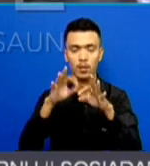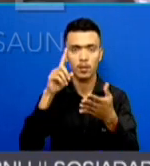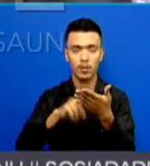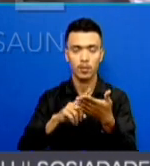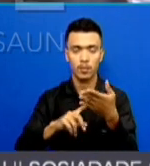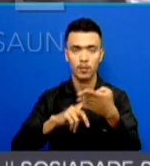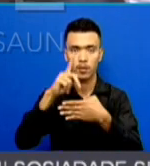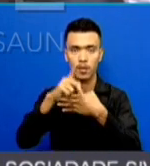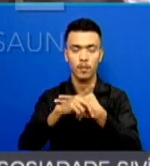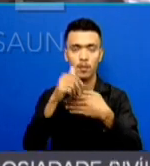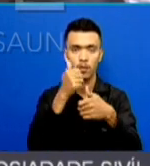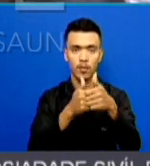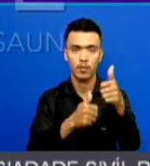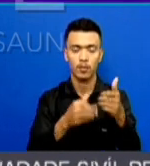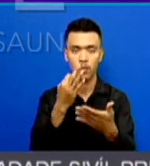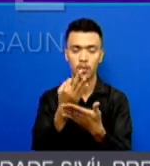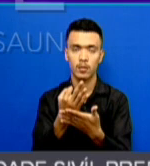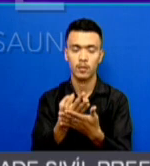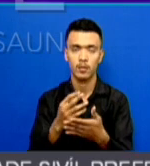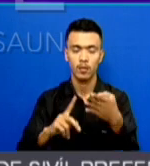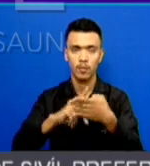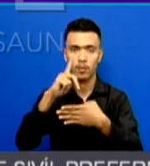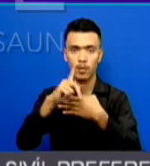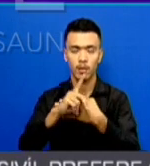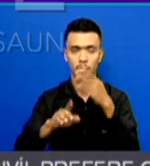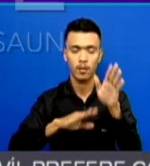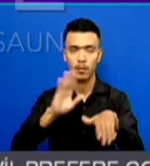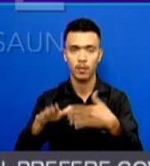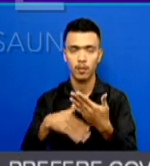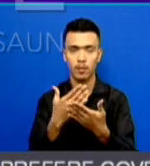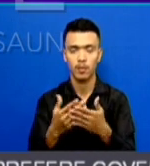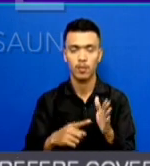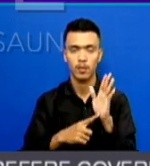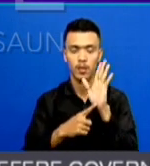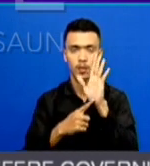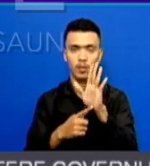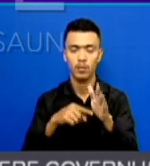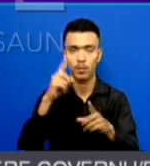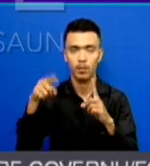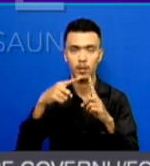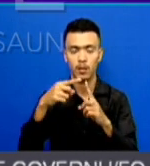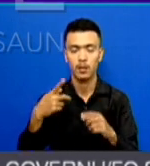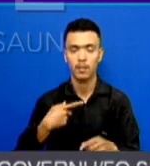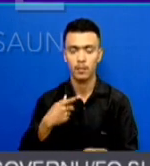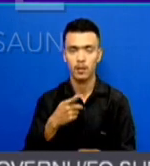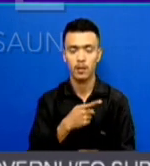programa baseado em orçamento. Cata programa roto, sei a força e o anjira,